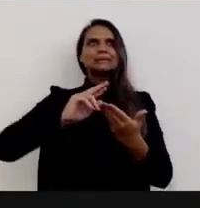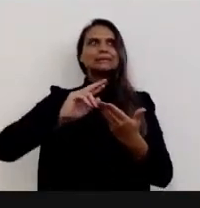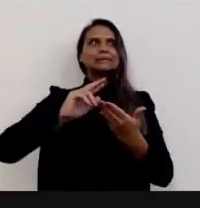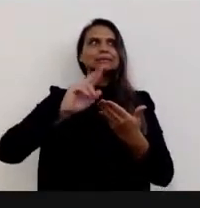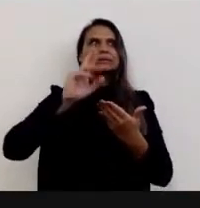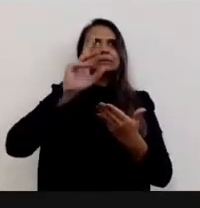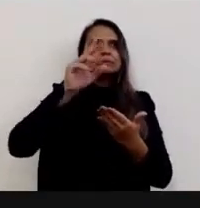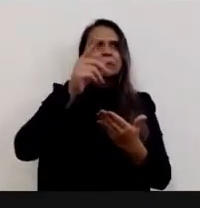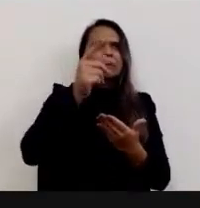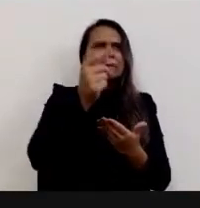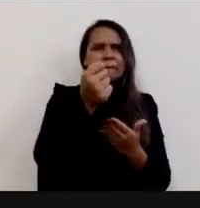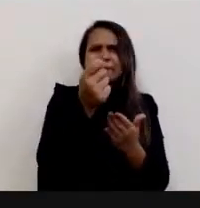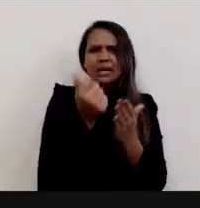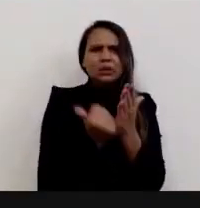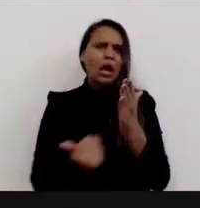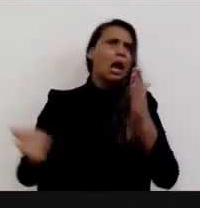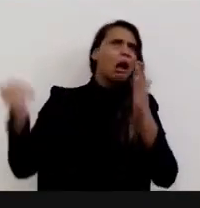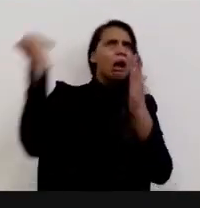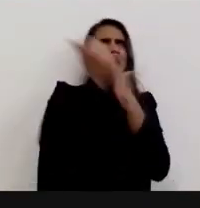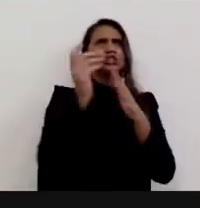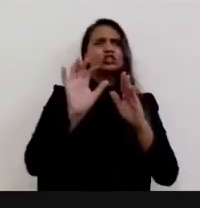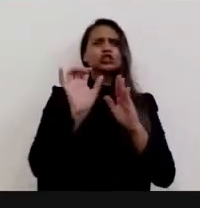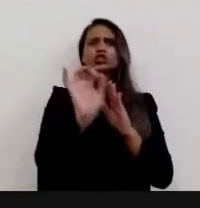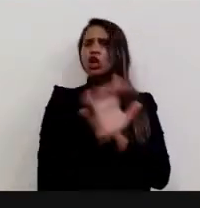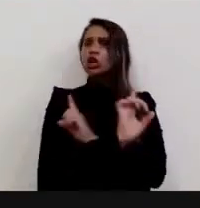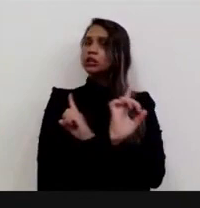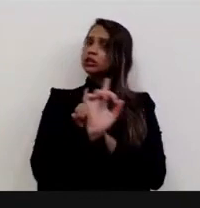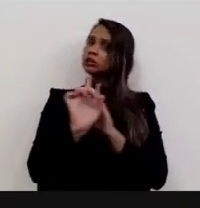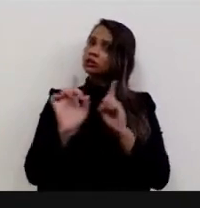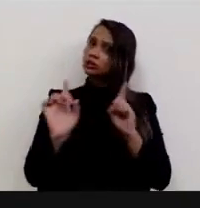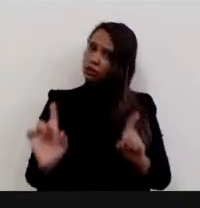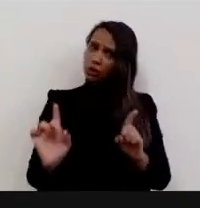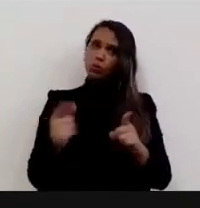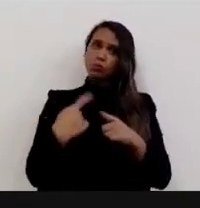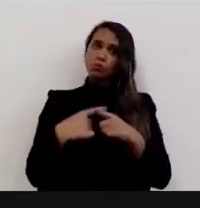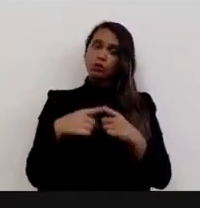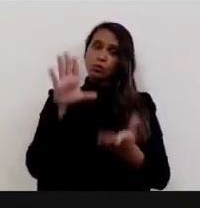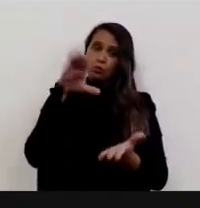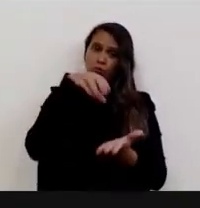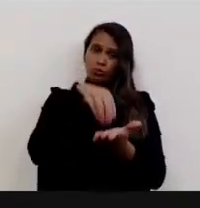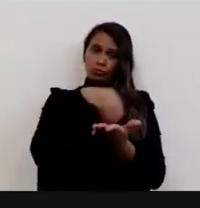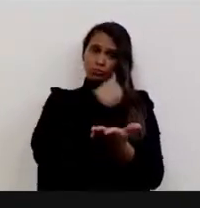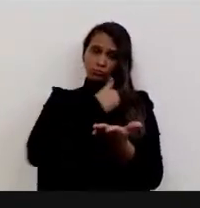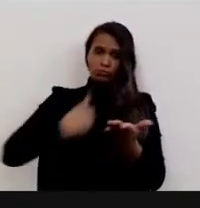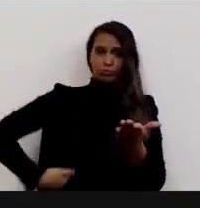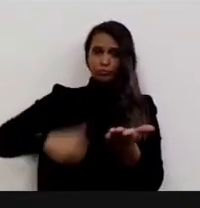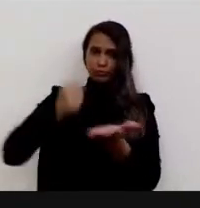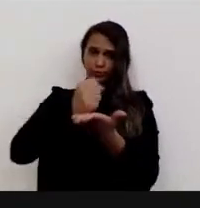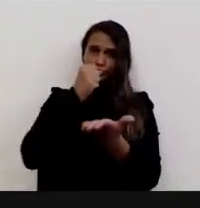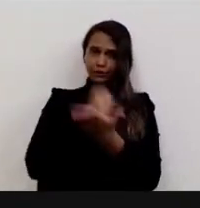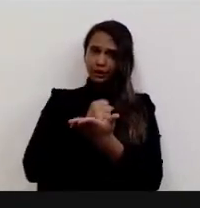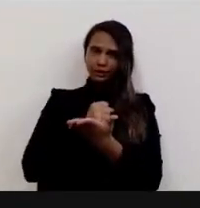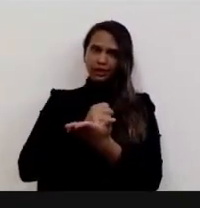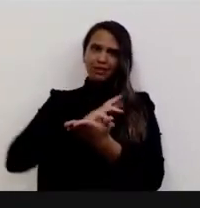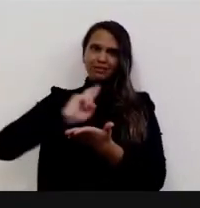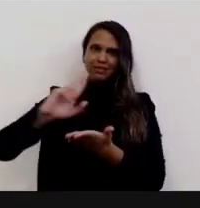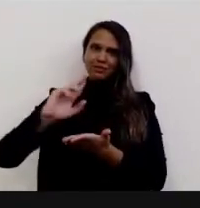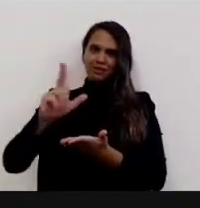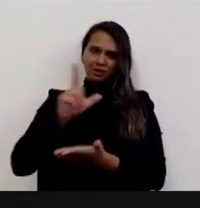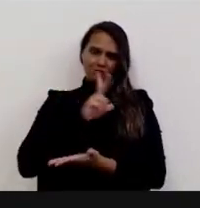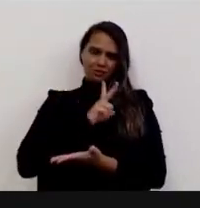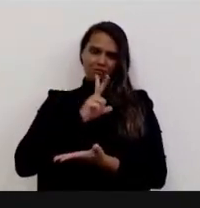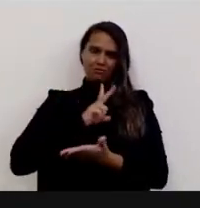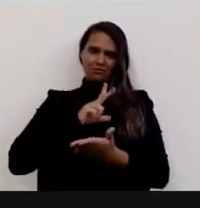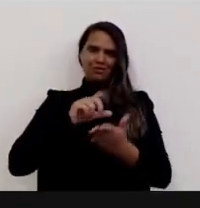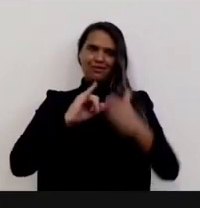está realmente acima do mercado. Porque quando o órgão público contrata, ele não contrata exatamente como uma entidade privada.